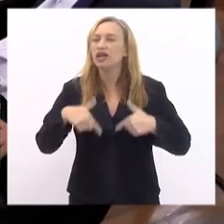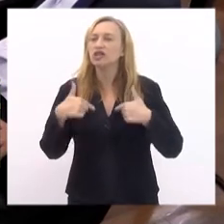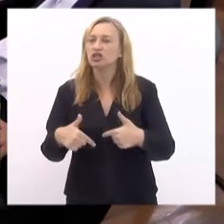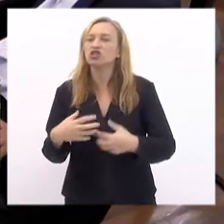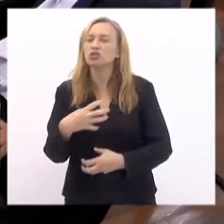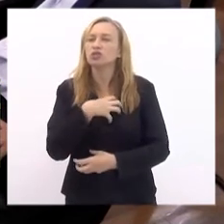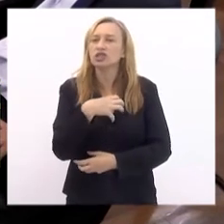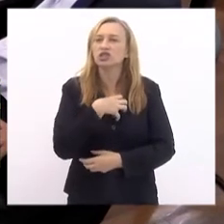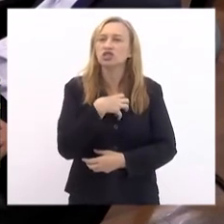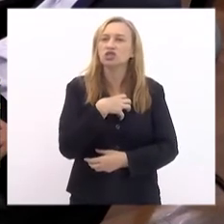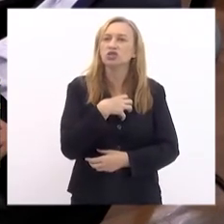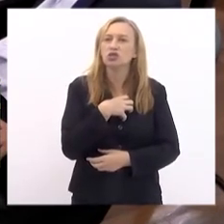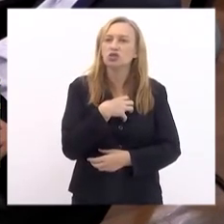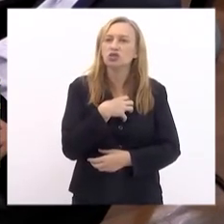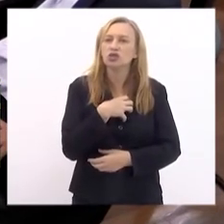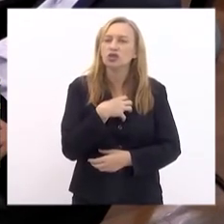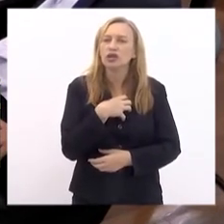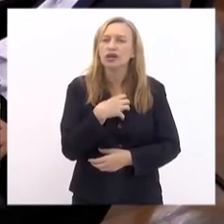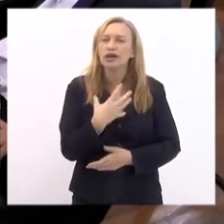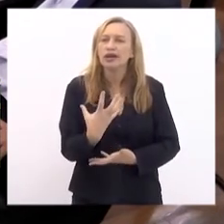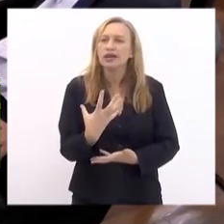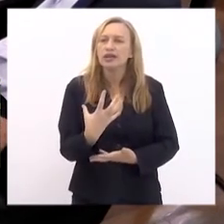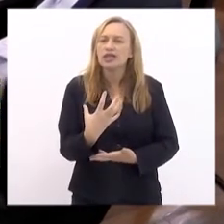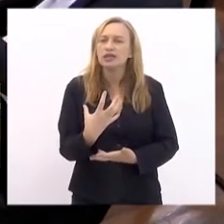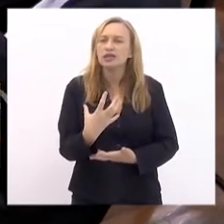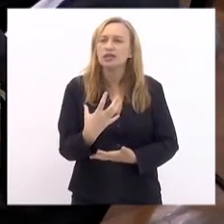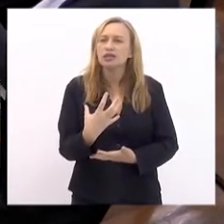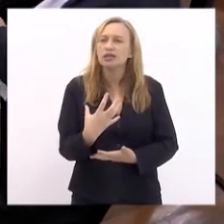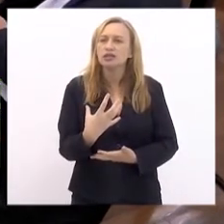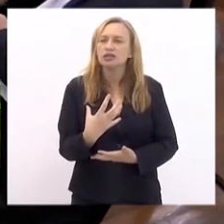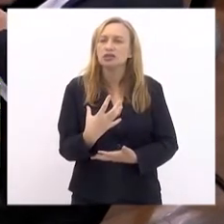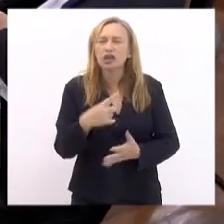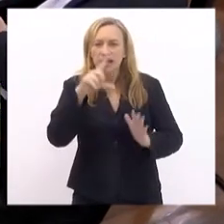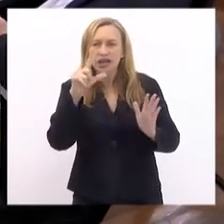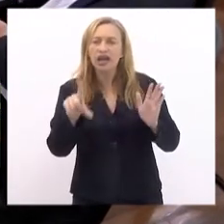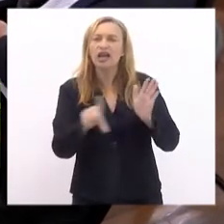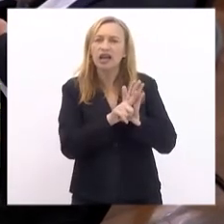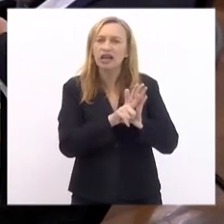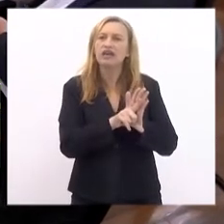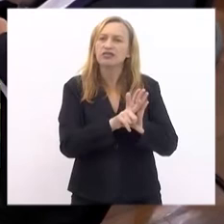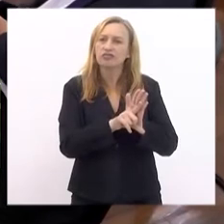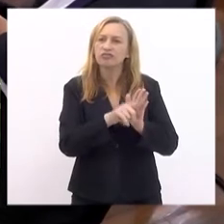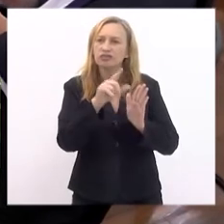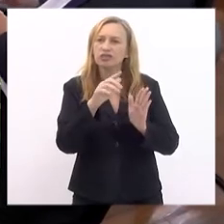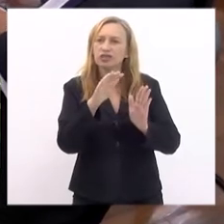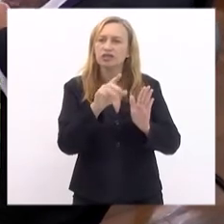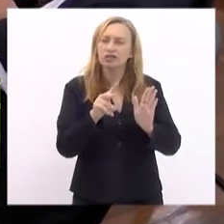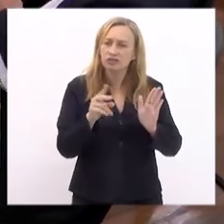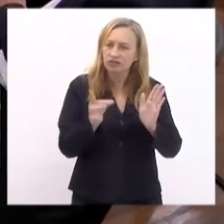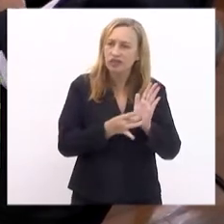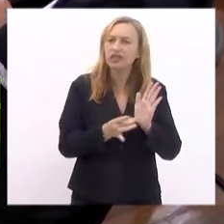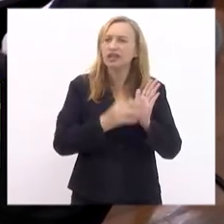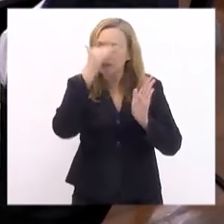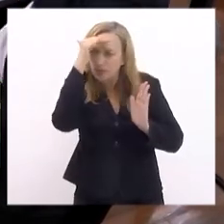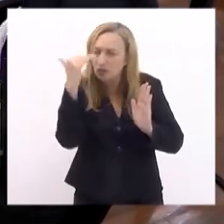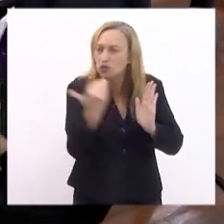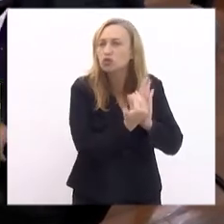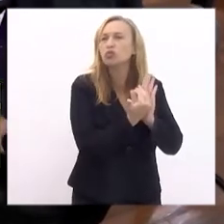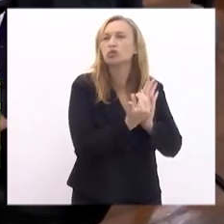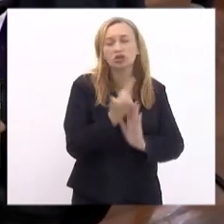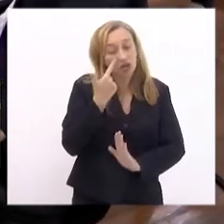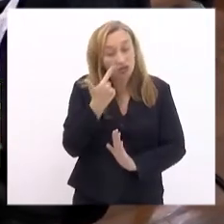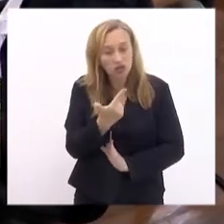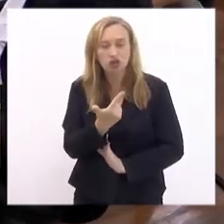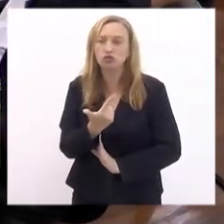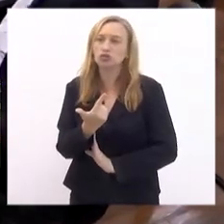sentido de fazer com que essa... Que o disposto nessa lei pudesse, de fato, começar a acontecer. Porque eu tenho participado e